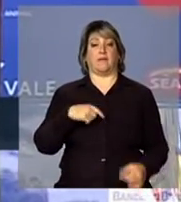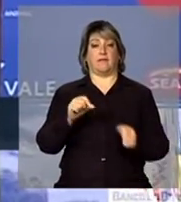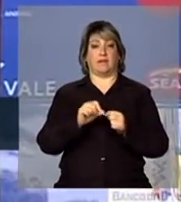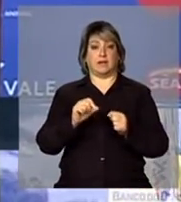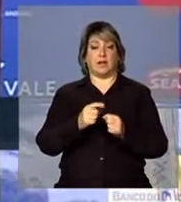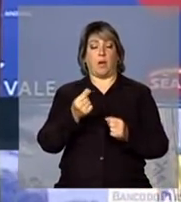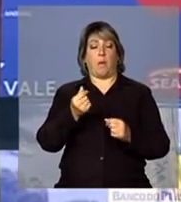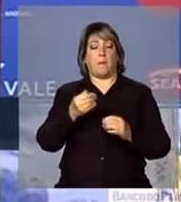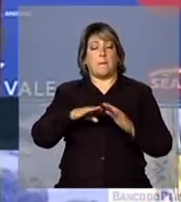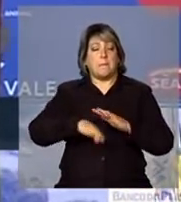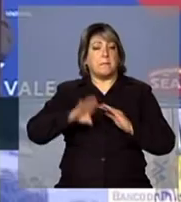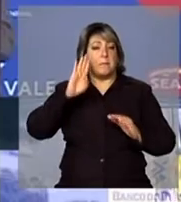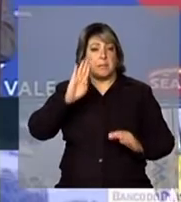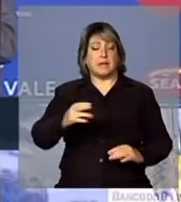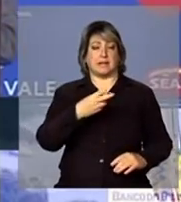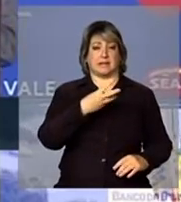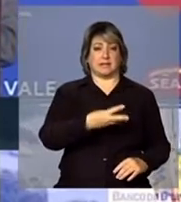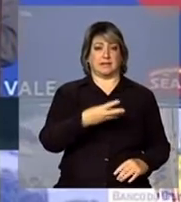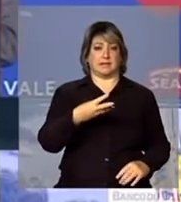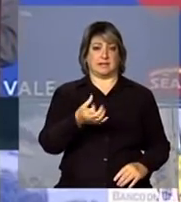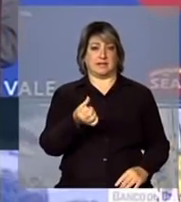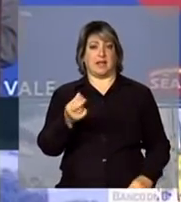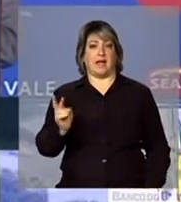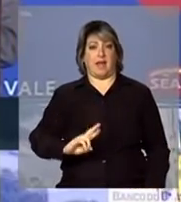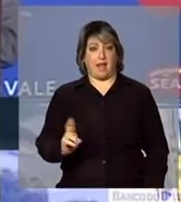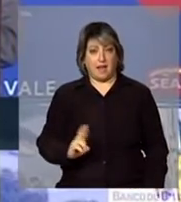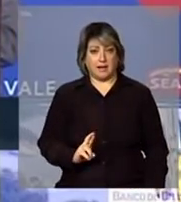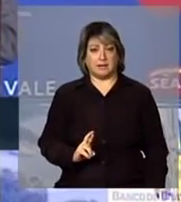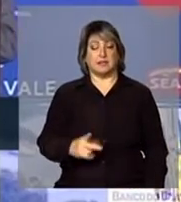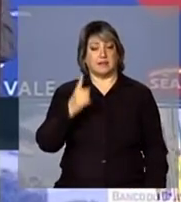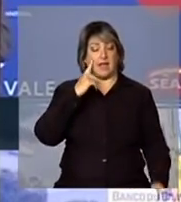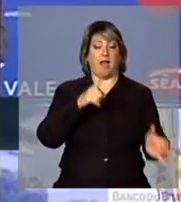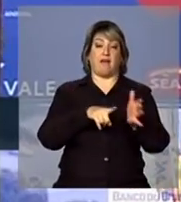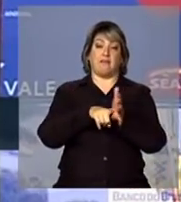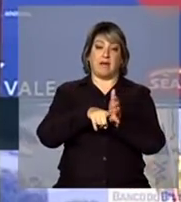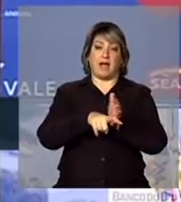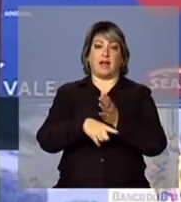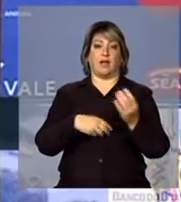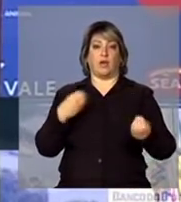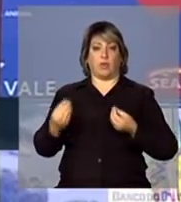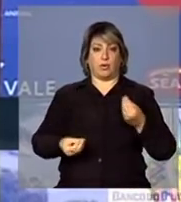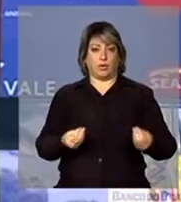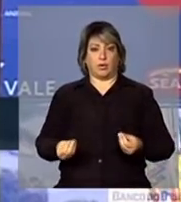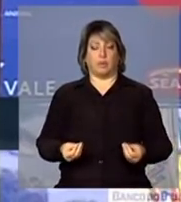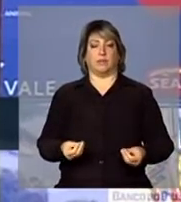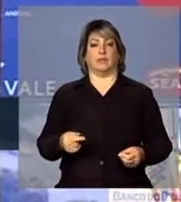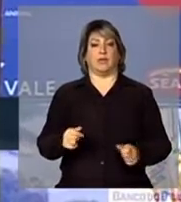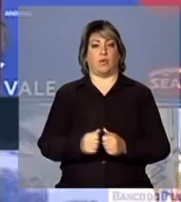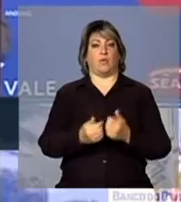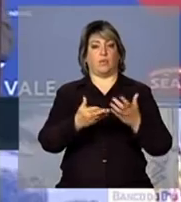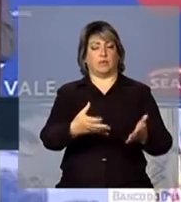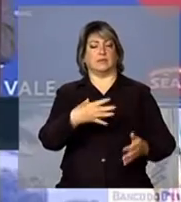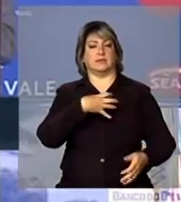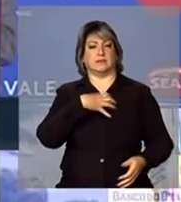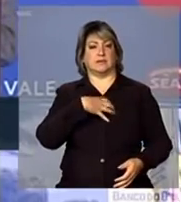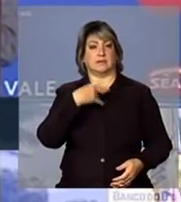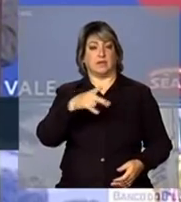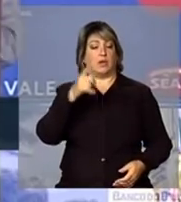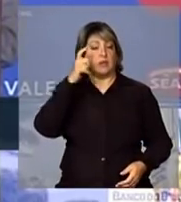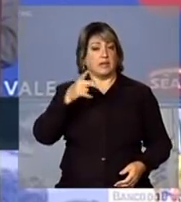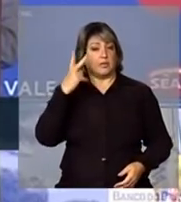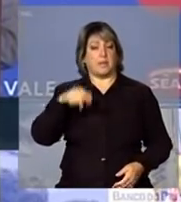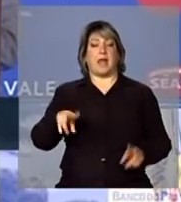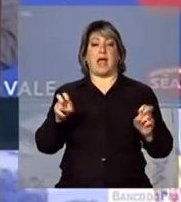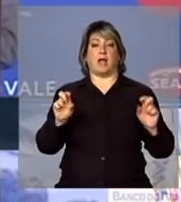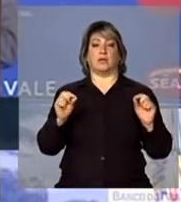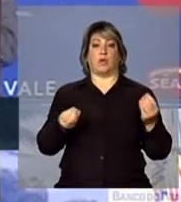em R$ 336,00 e que está sendo avaliado, tenho certeza, senhora presidenta, reitero, com vossa sensibilidade e seu interesse pelo